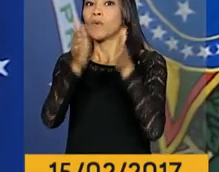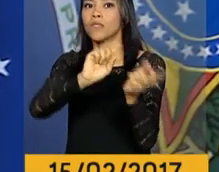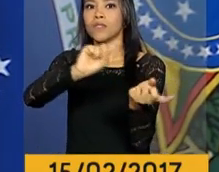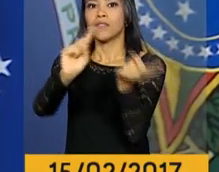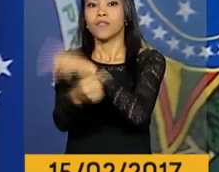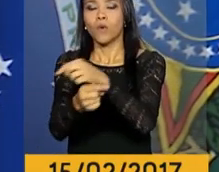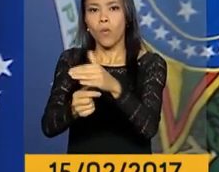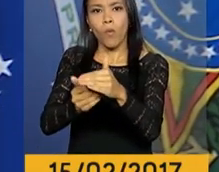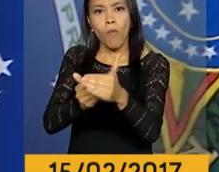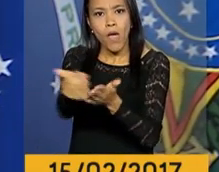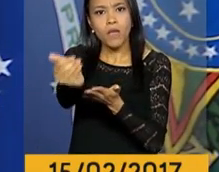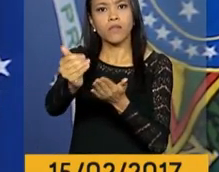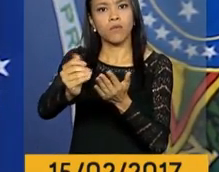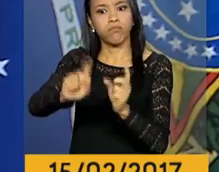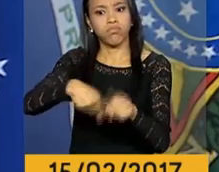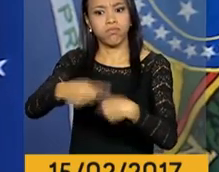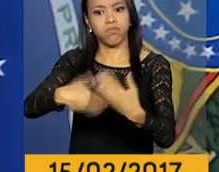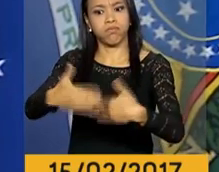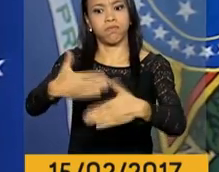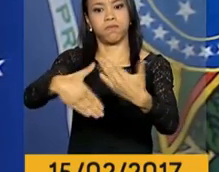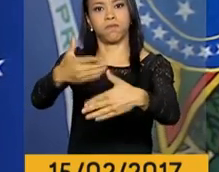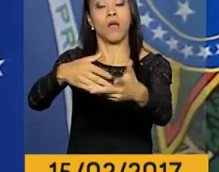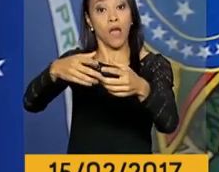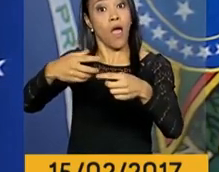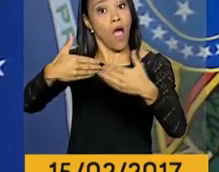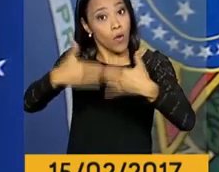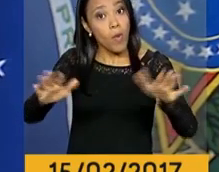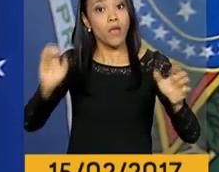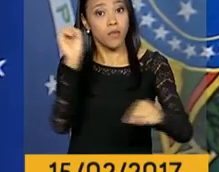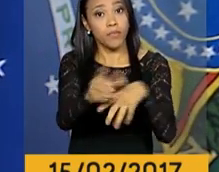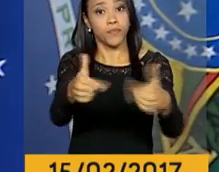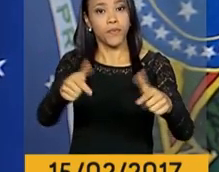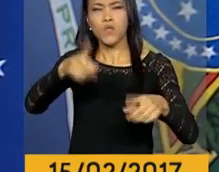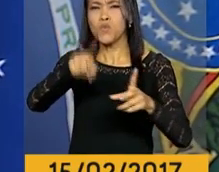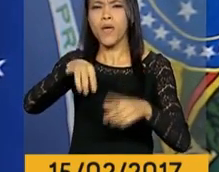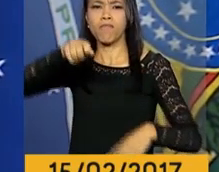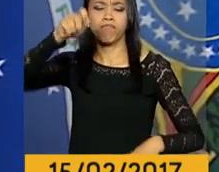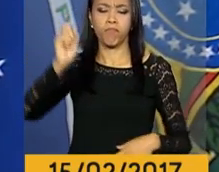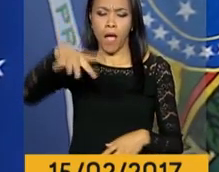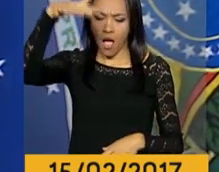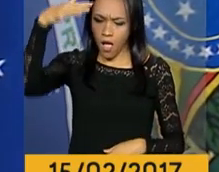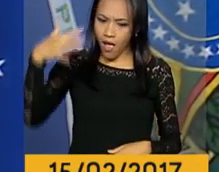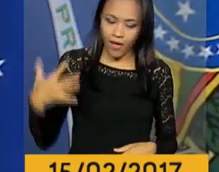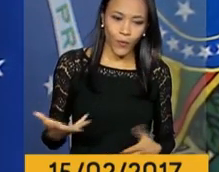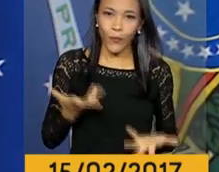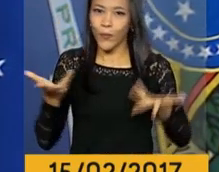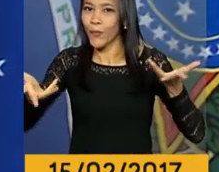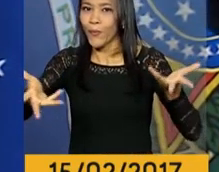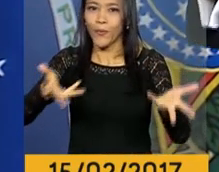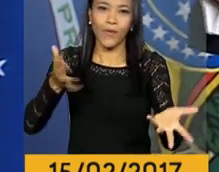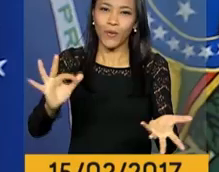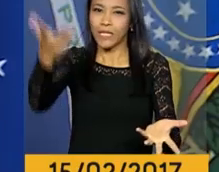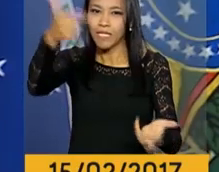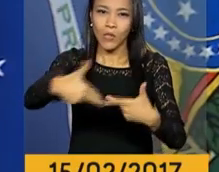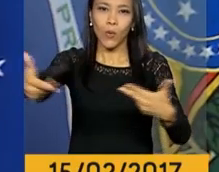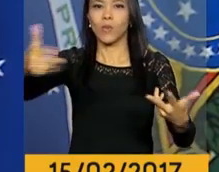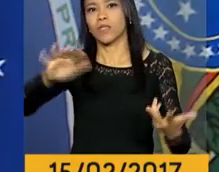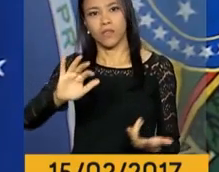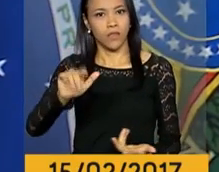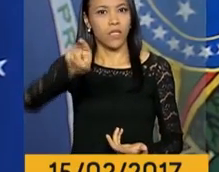o crescimento é que vem o emprego. Não vamos ter ilusões de passes de mágica que façam com que um governo assuma e no dia